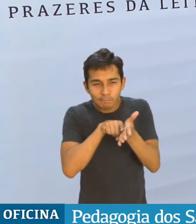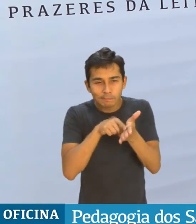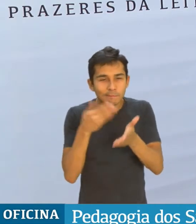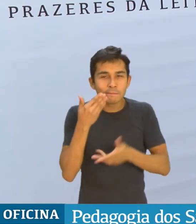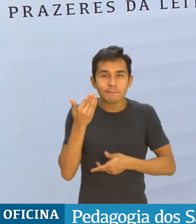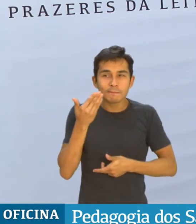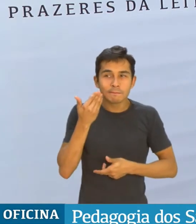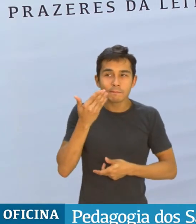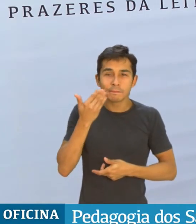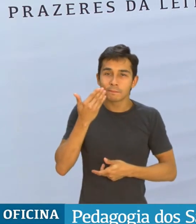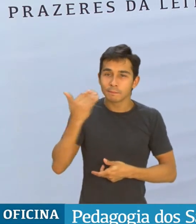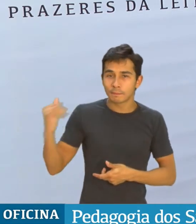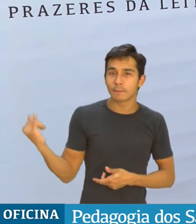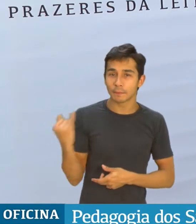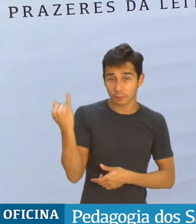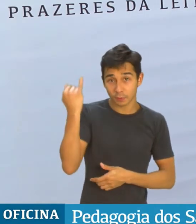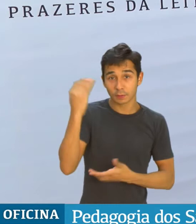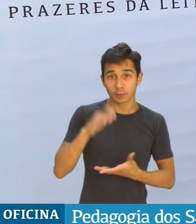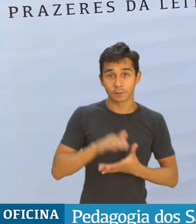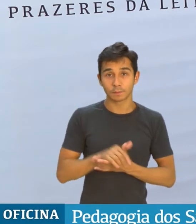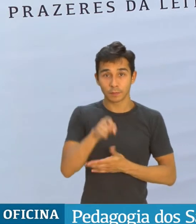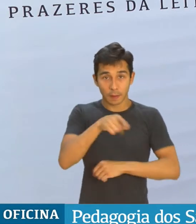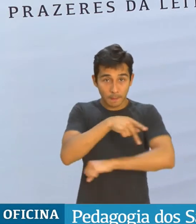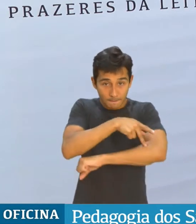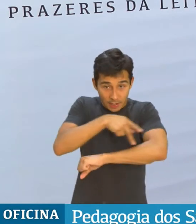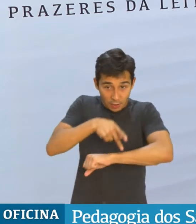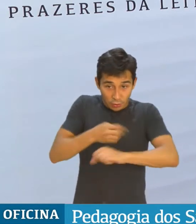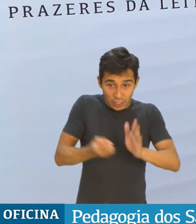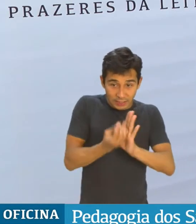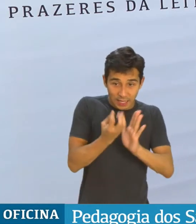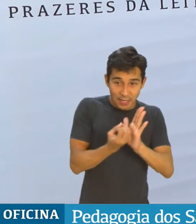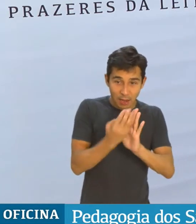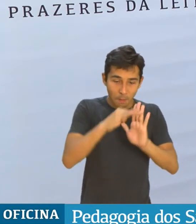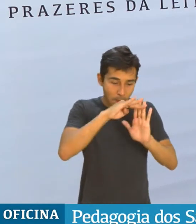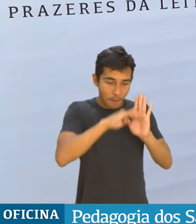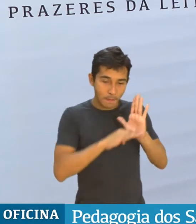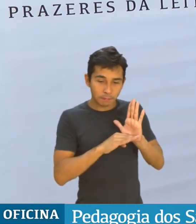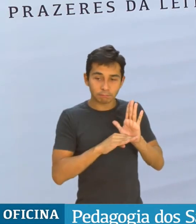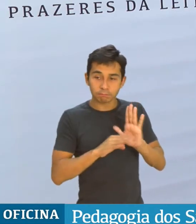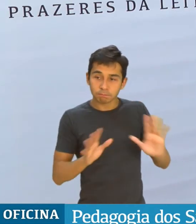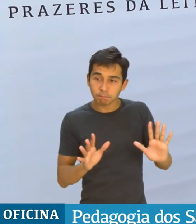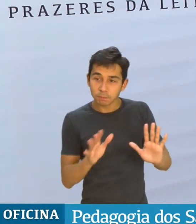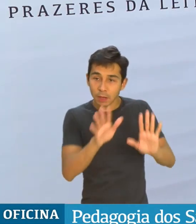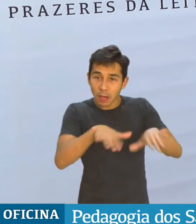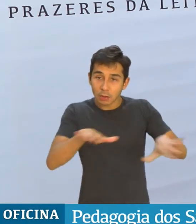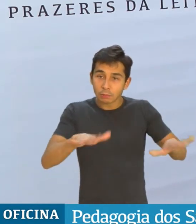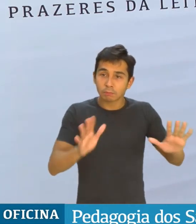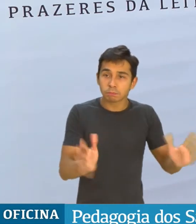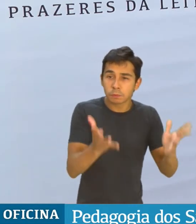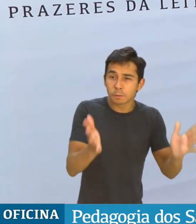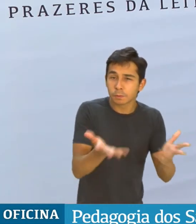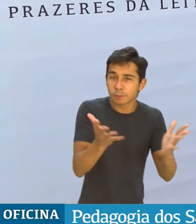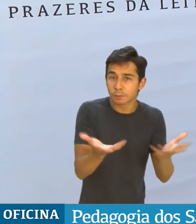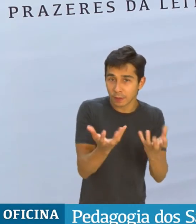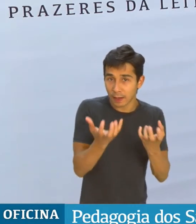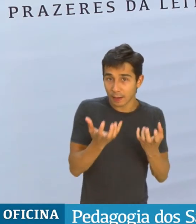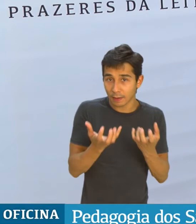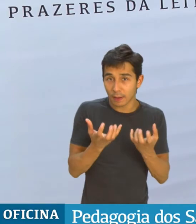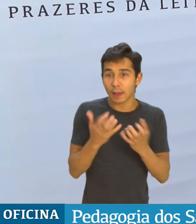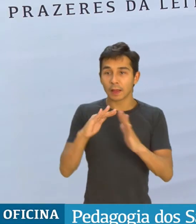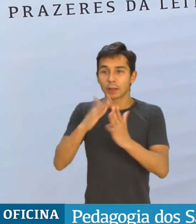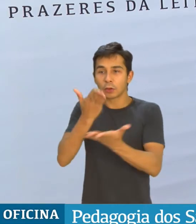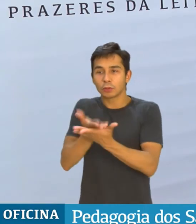é fundamental, se você quer desenvolver a pedagogia dos saraus no espaço educativo ou não, no